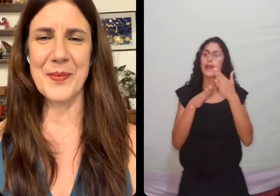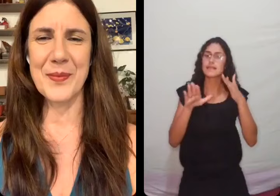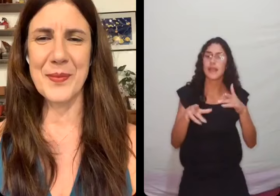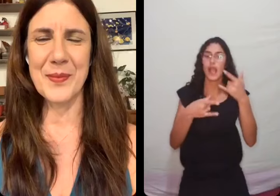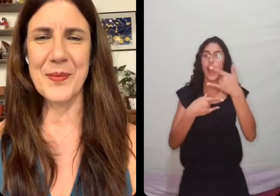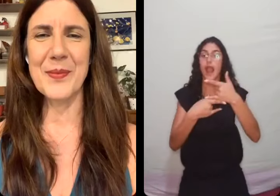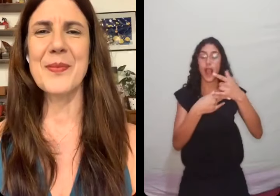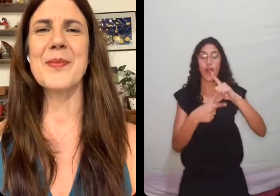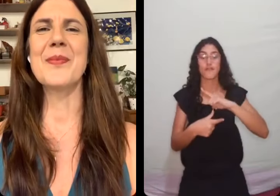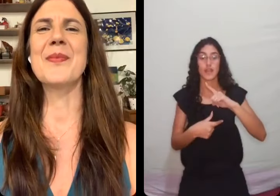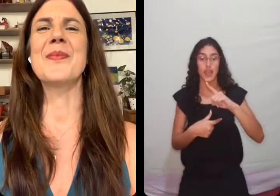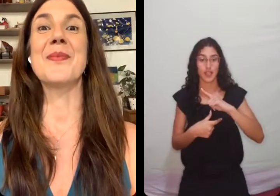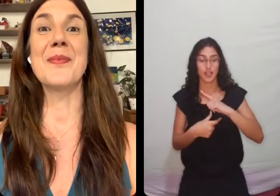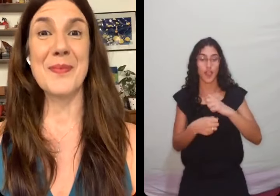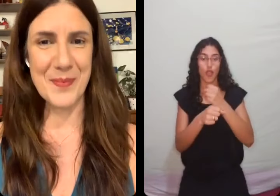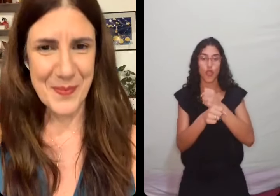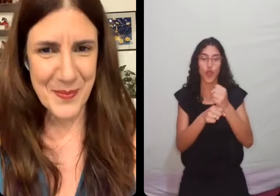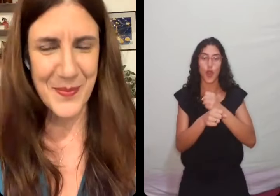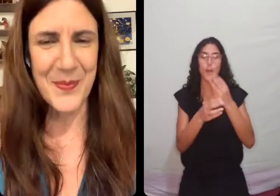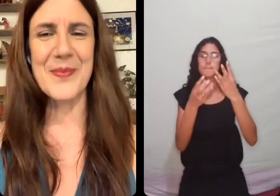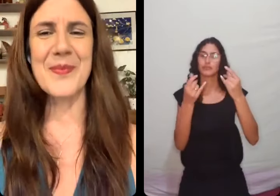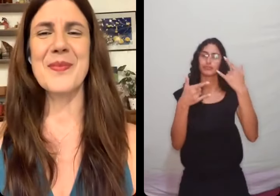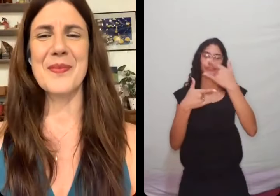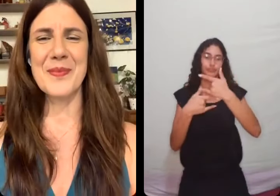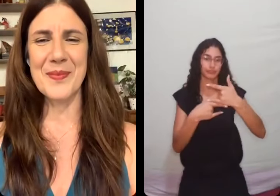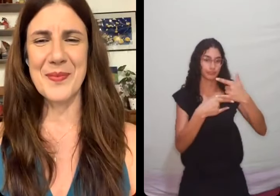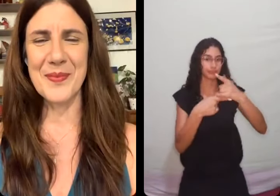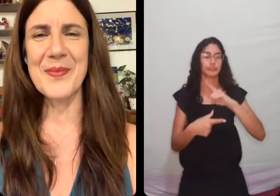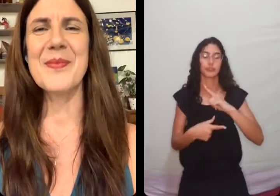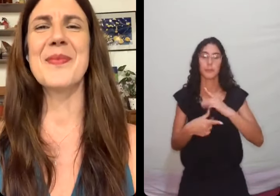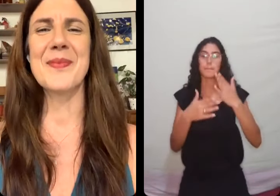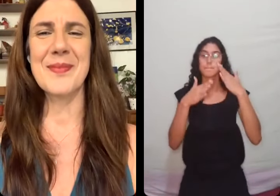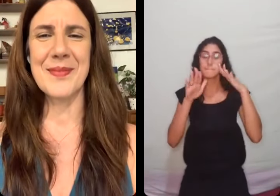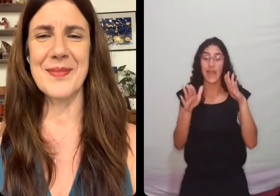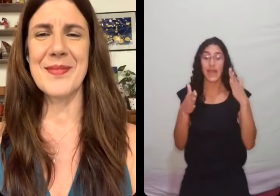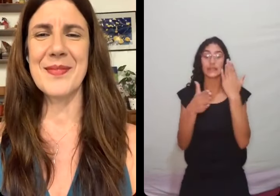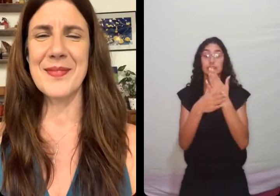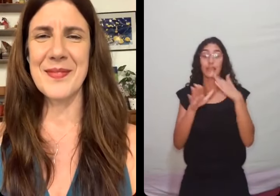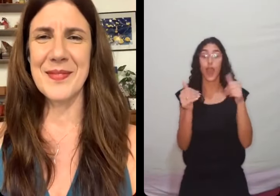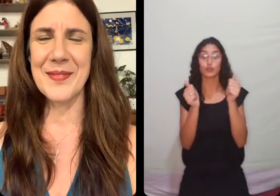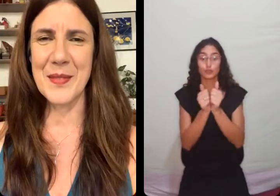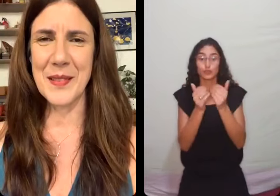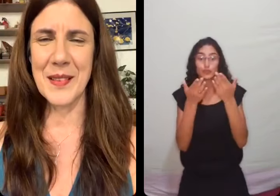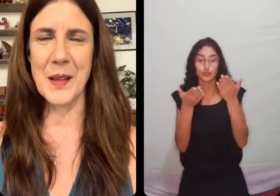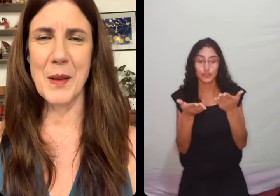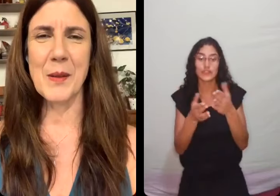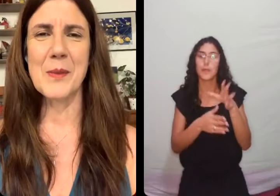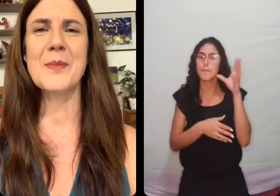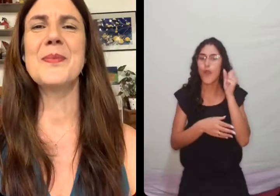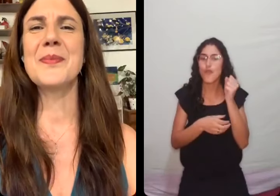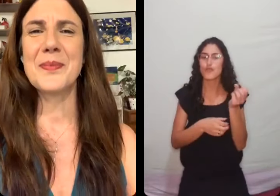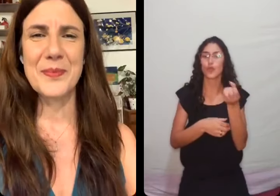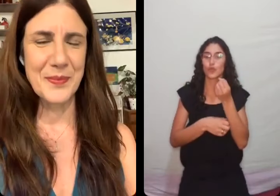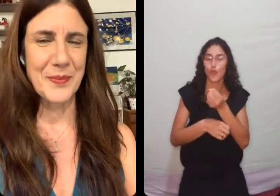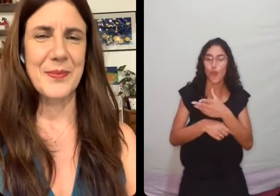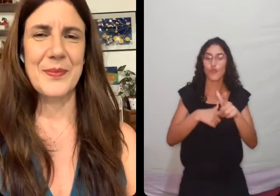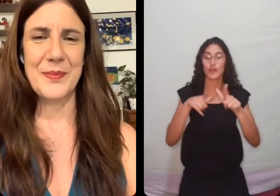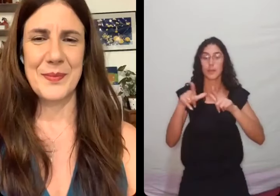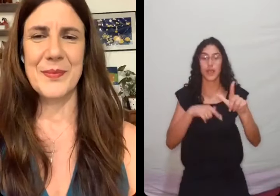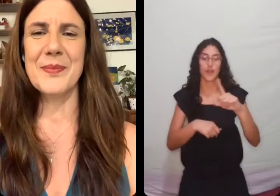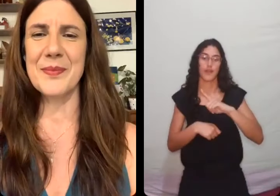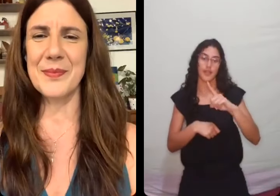do ano. Foram muitas lives, mas encerrar com você. Para ouvir sobre esse novo trabalho, né? Verdes e